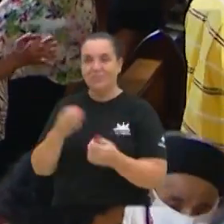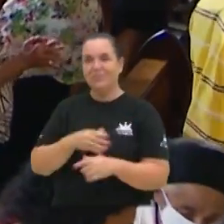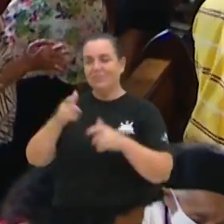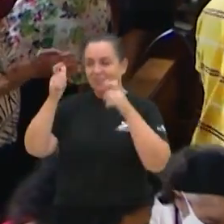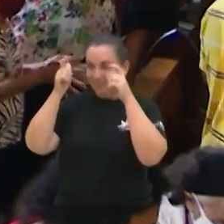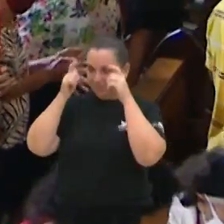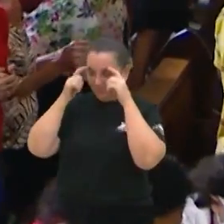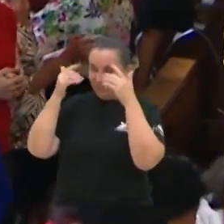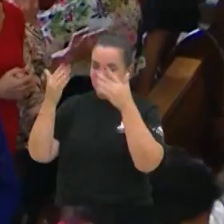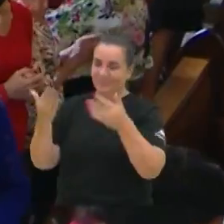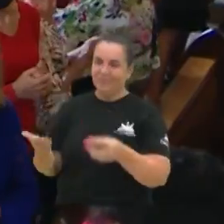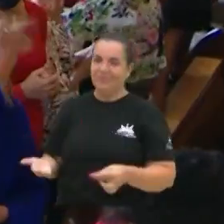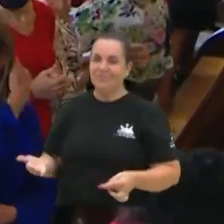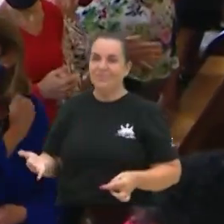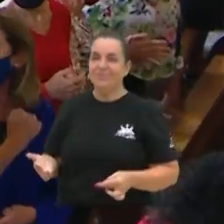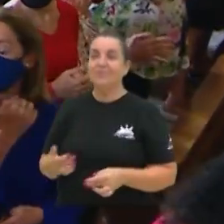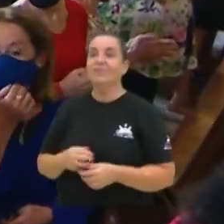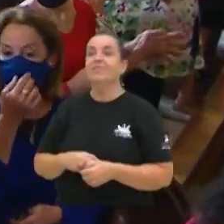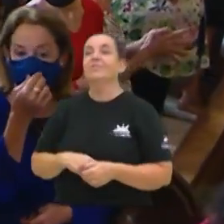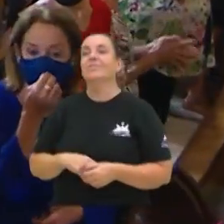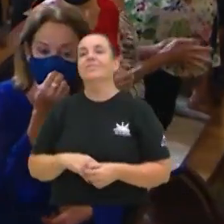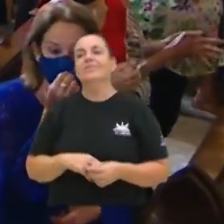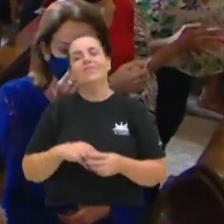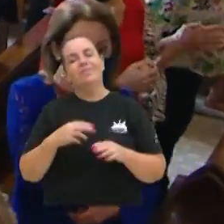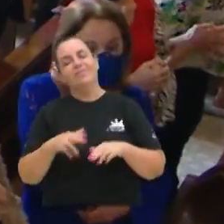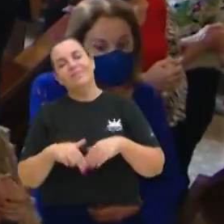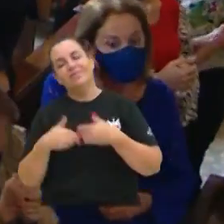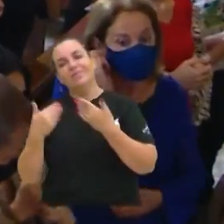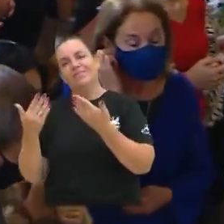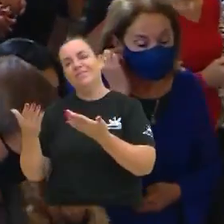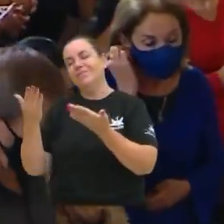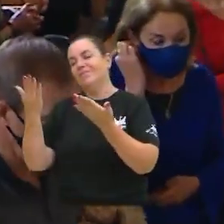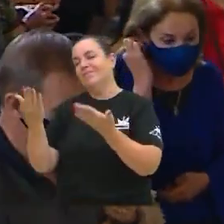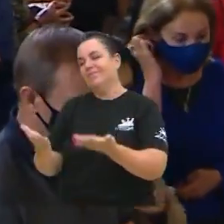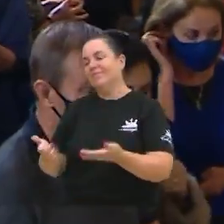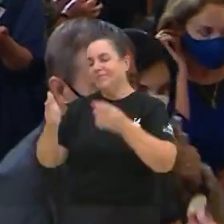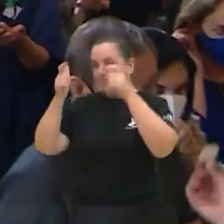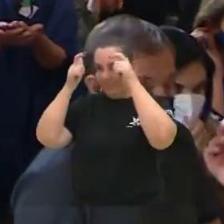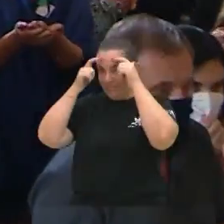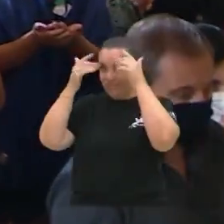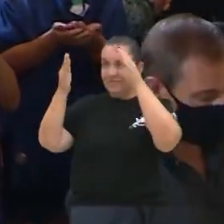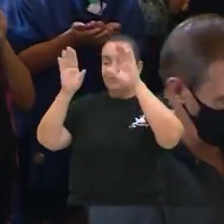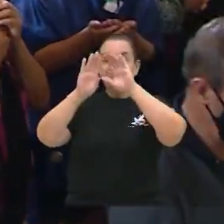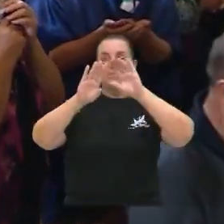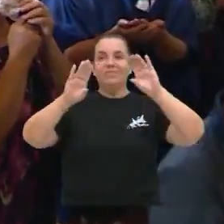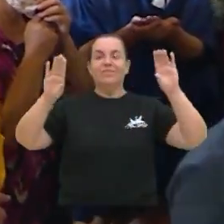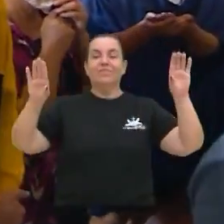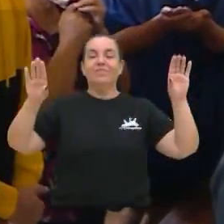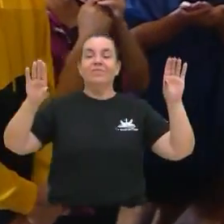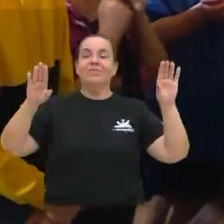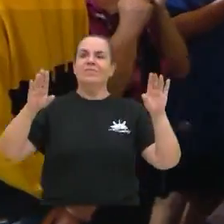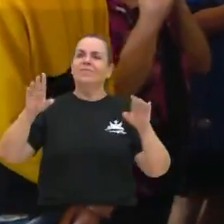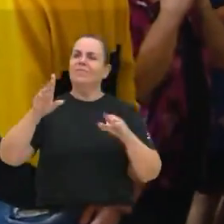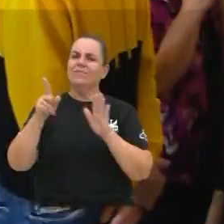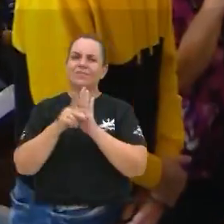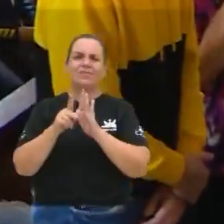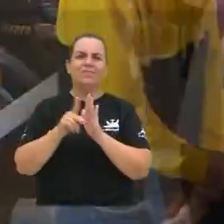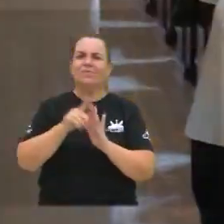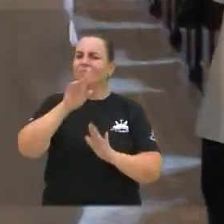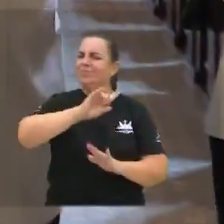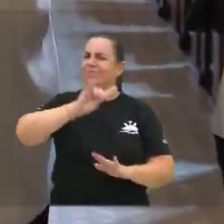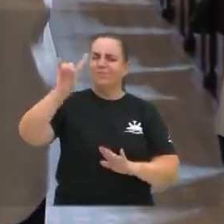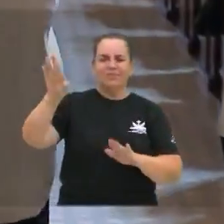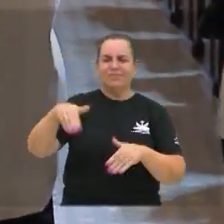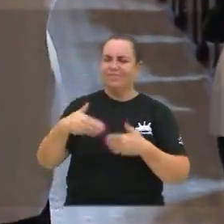que tem poder e majestade, que vem do céu, que é de Deus,